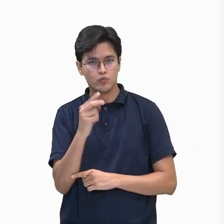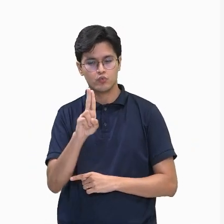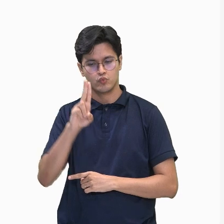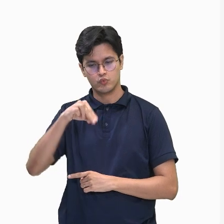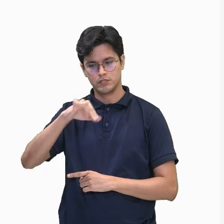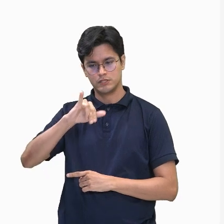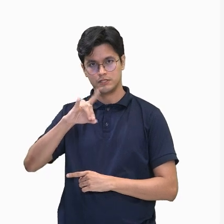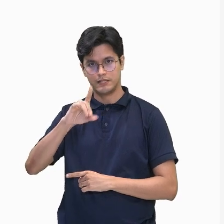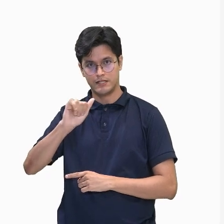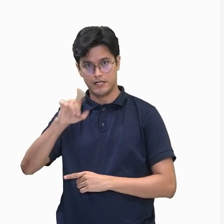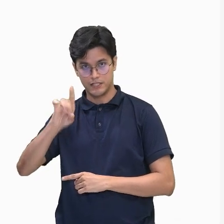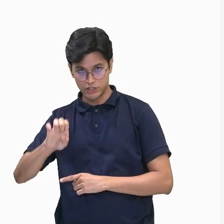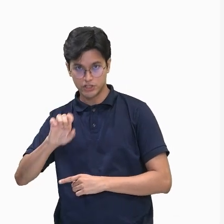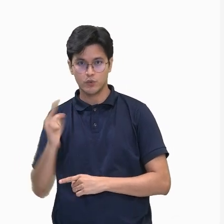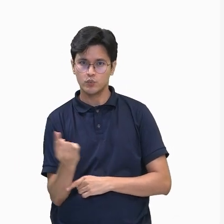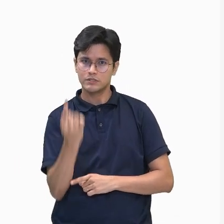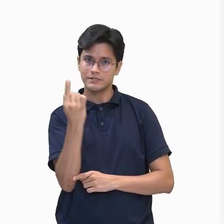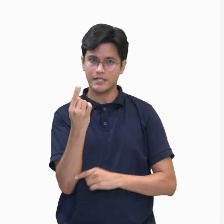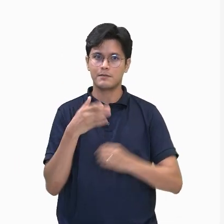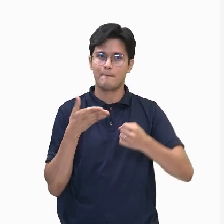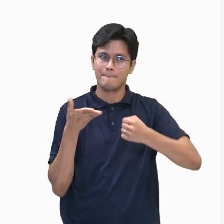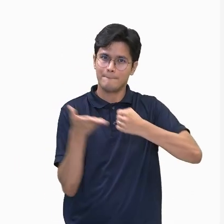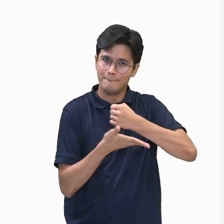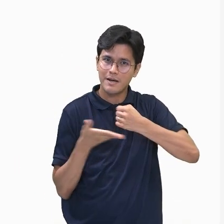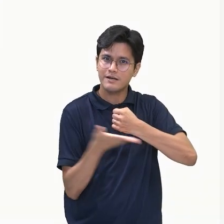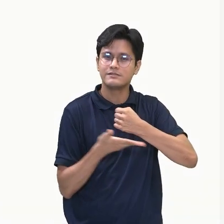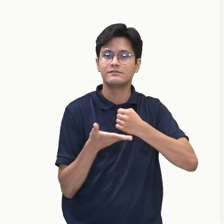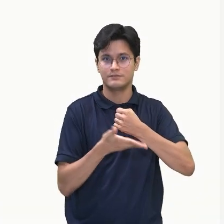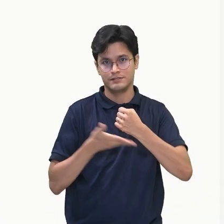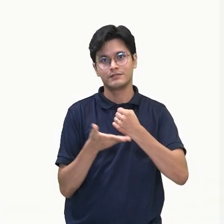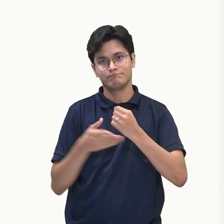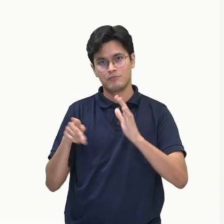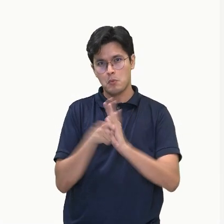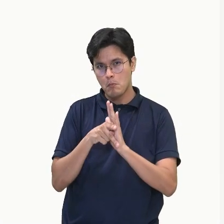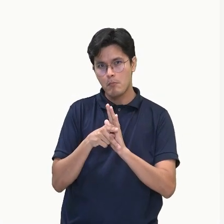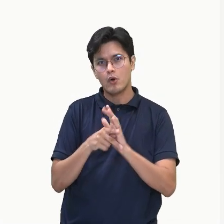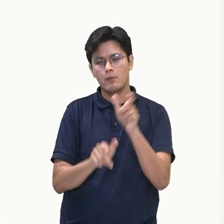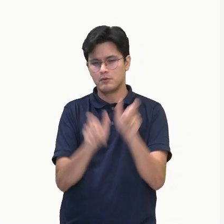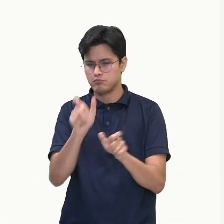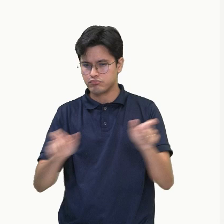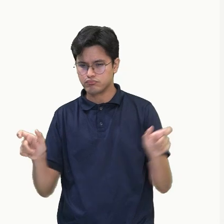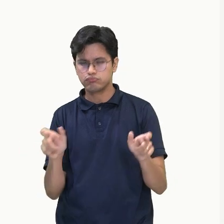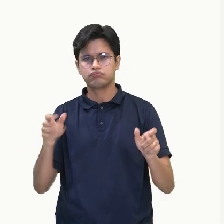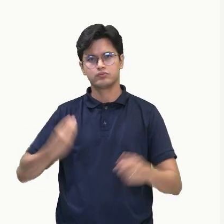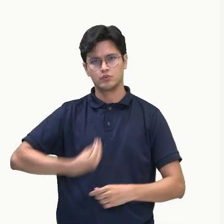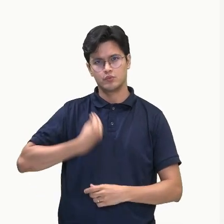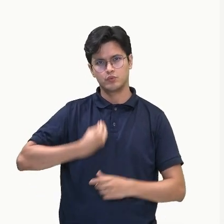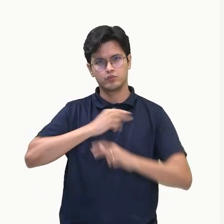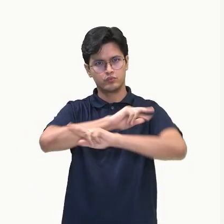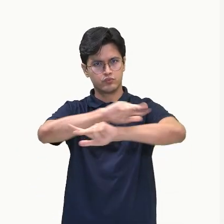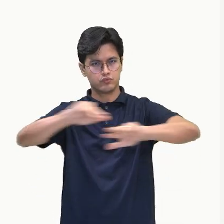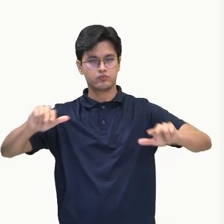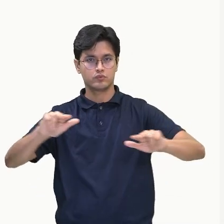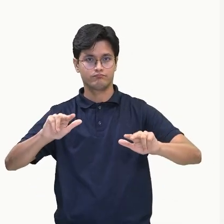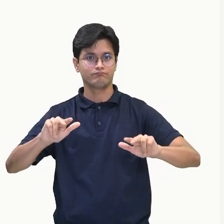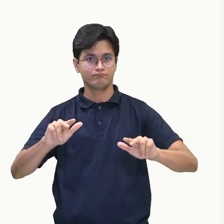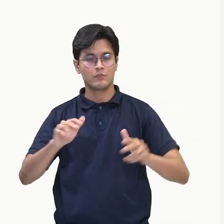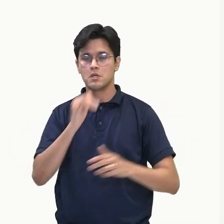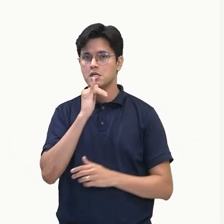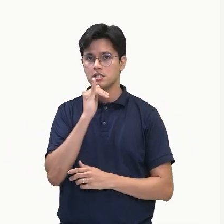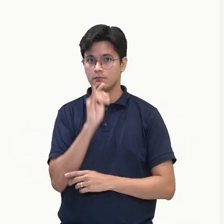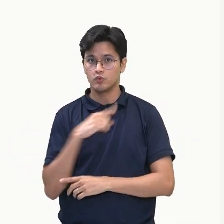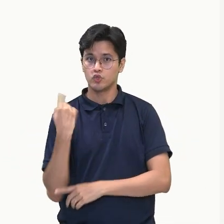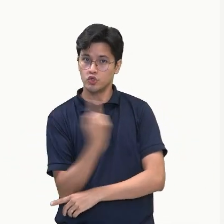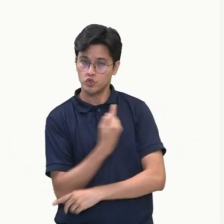seres vivos. Então, tomando como exemplo aí o nosso corpo humano, vou colocar aí no plural,